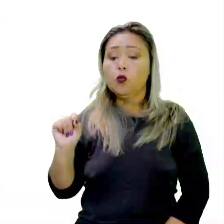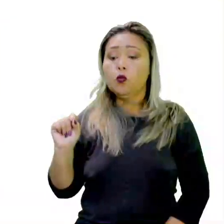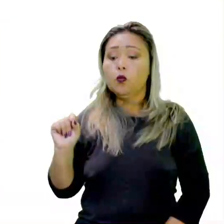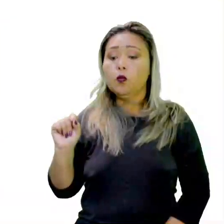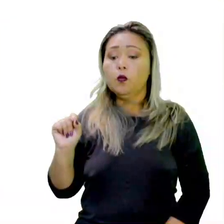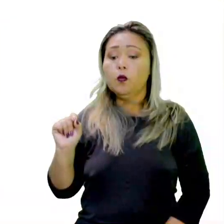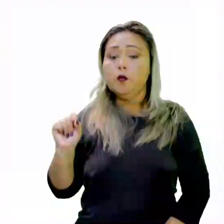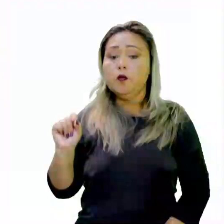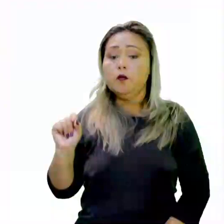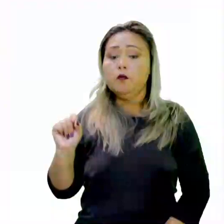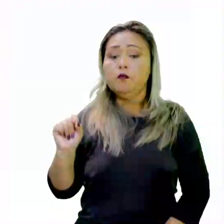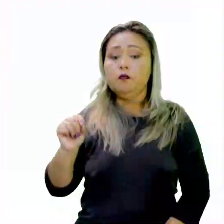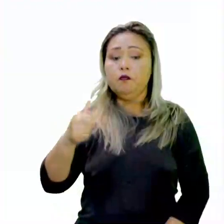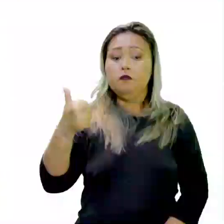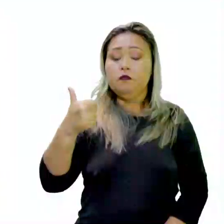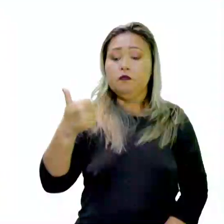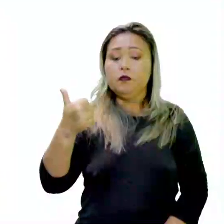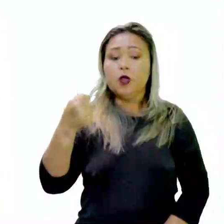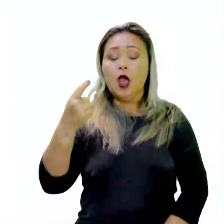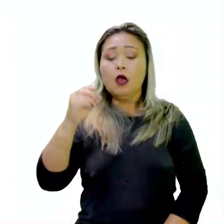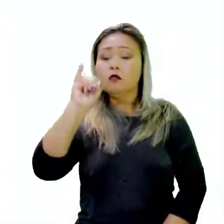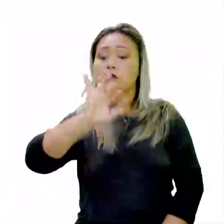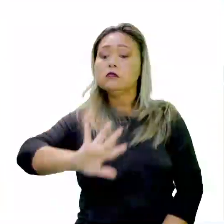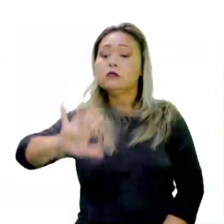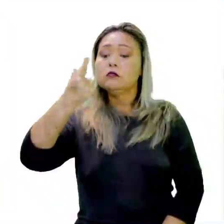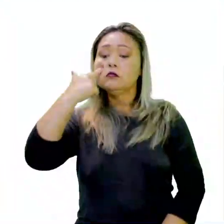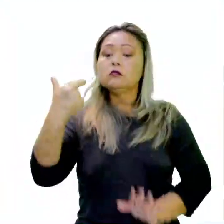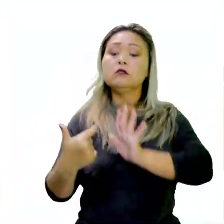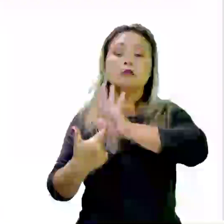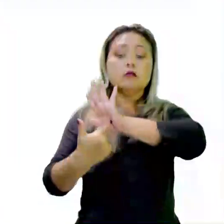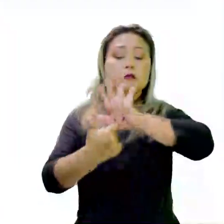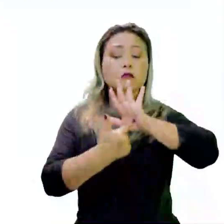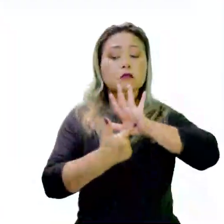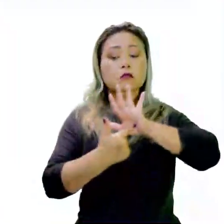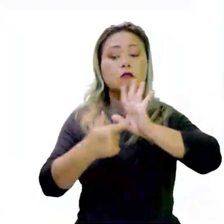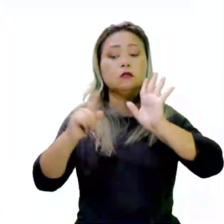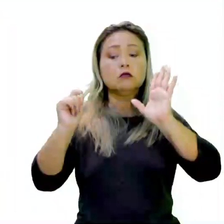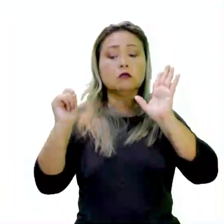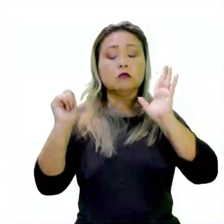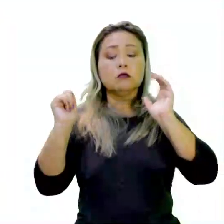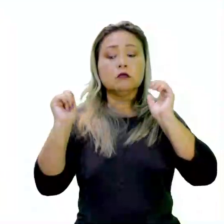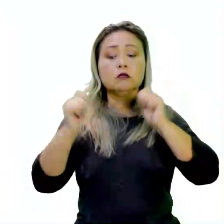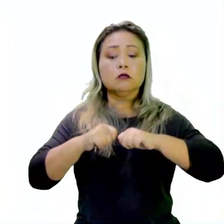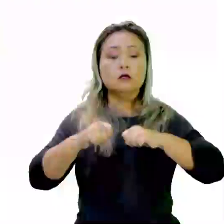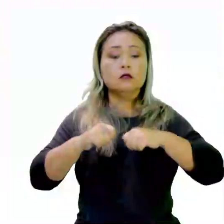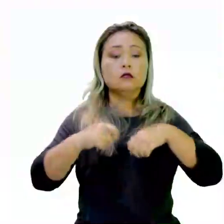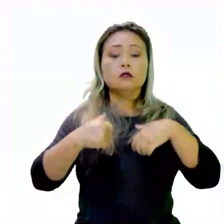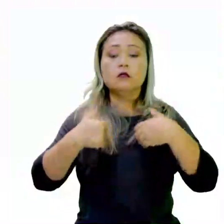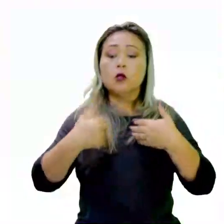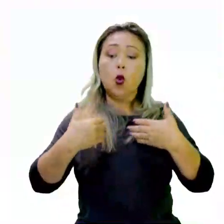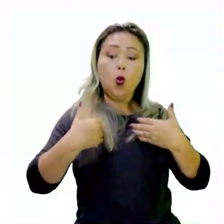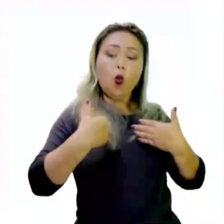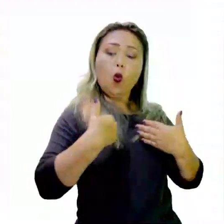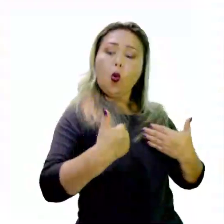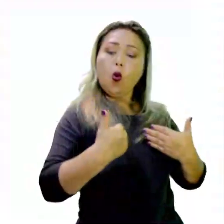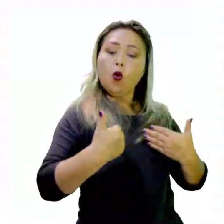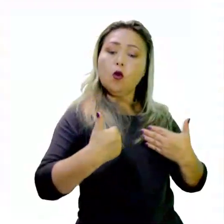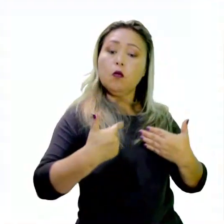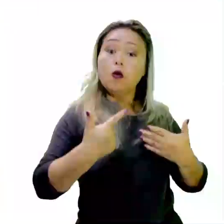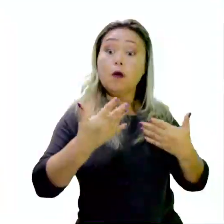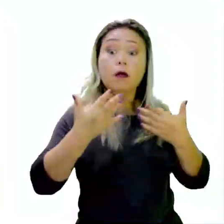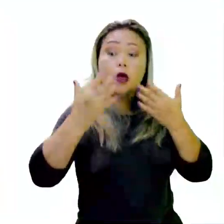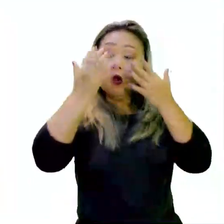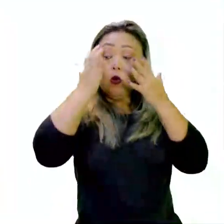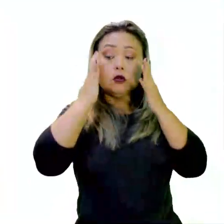que as figuras que estão aí representadas, né, o corpo está de frente, mas o rosto